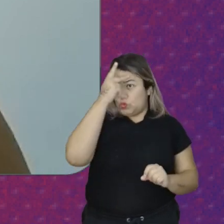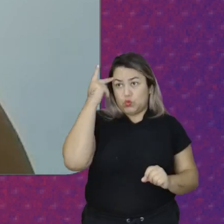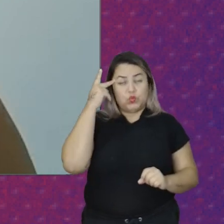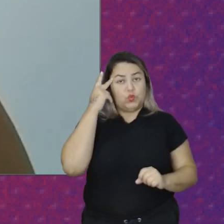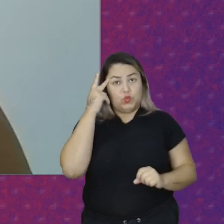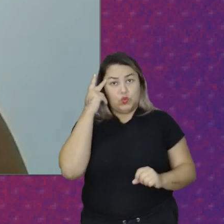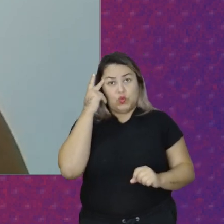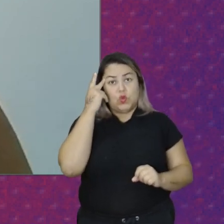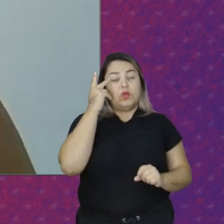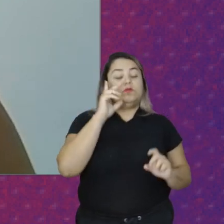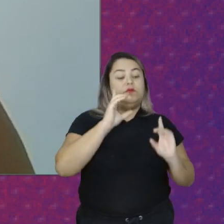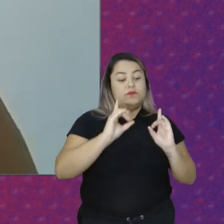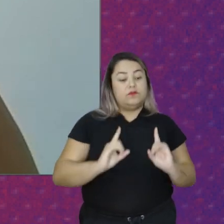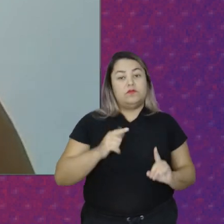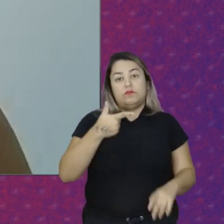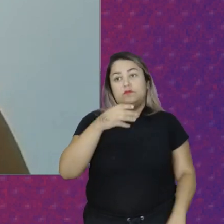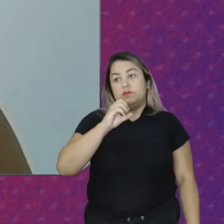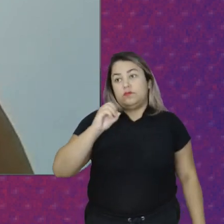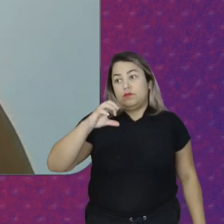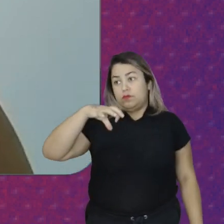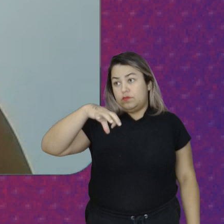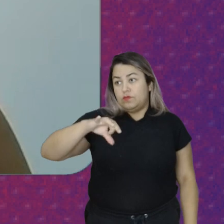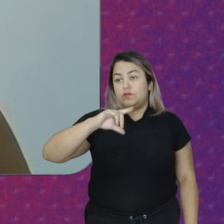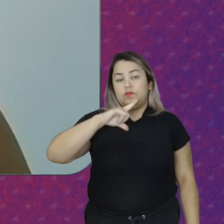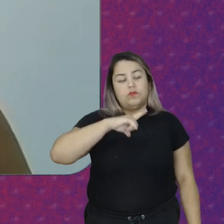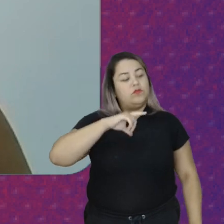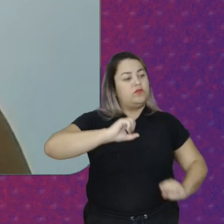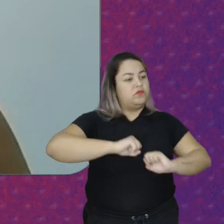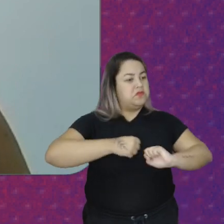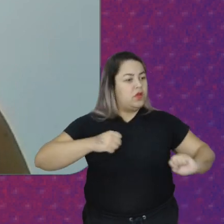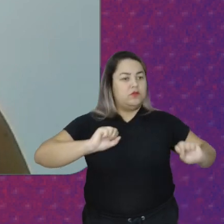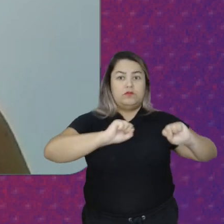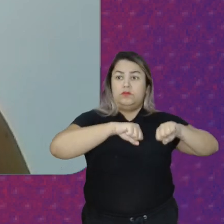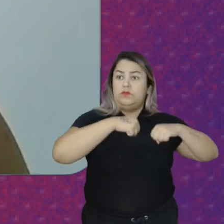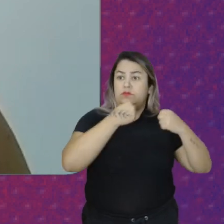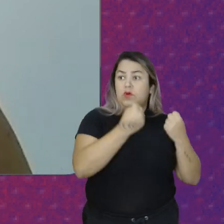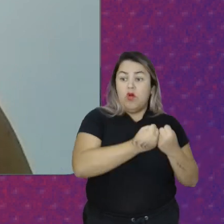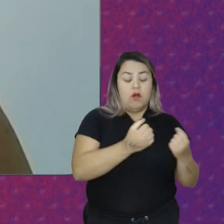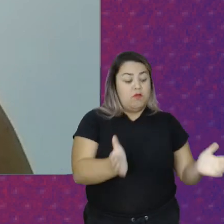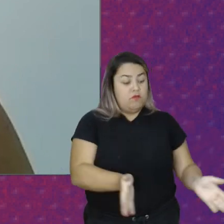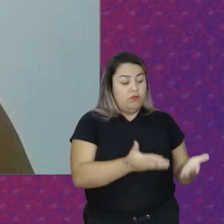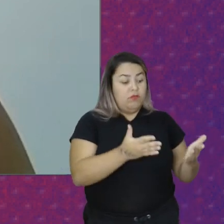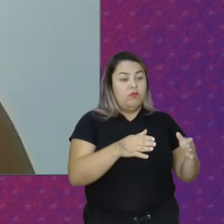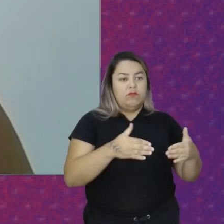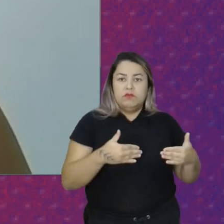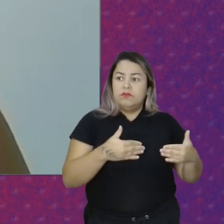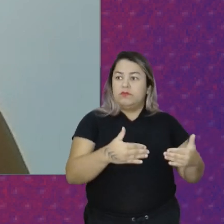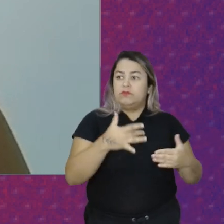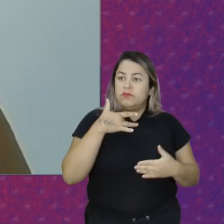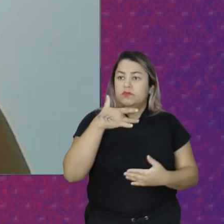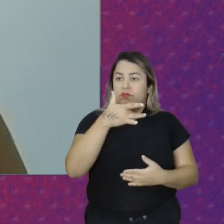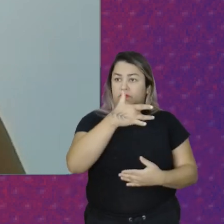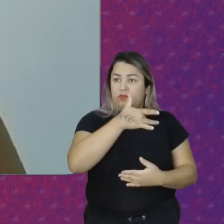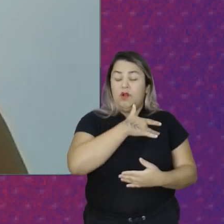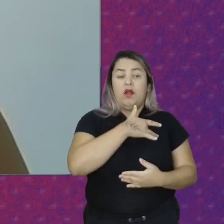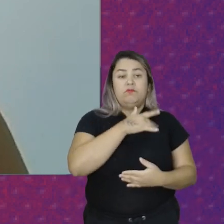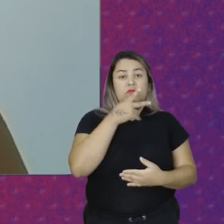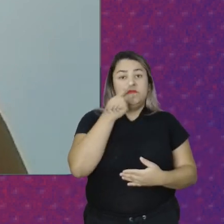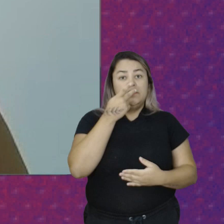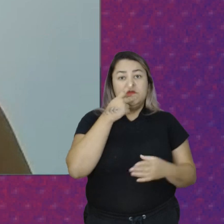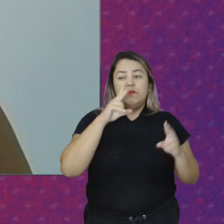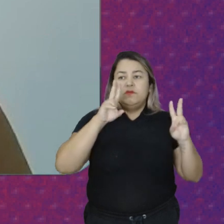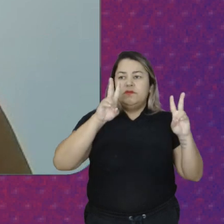deficiência em 2009. Nós tivemos um grande seminário promovido pelo Ministério da Saúde, que tratou sobre